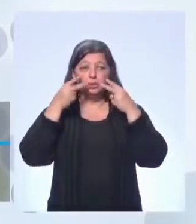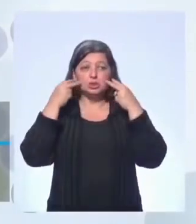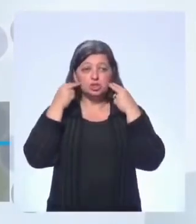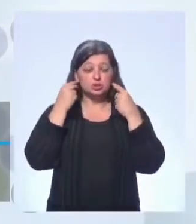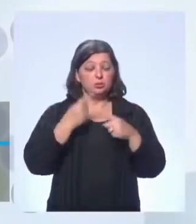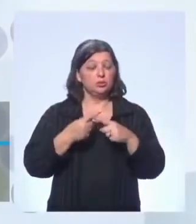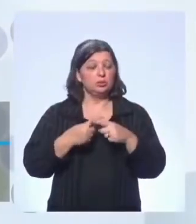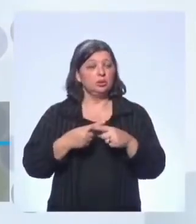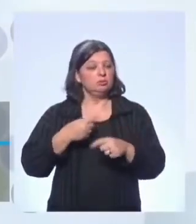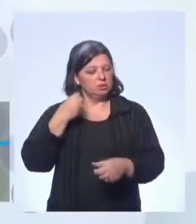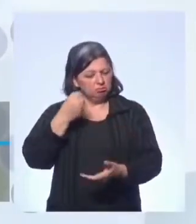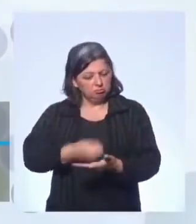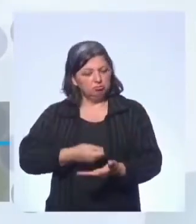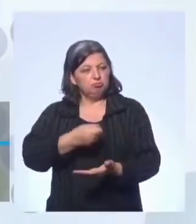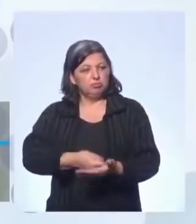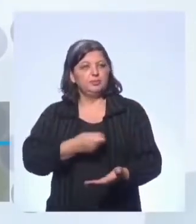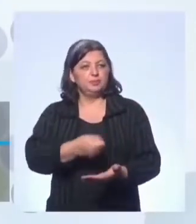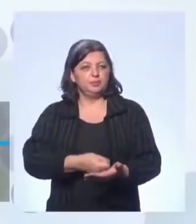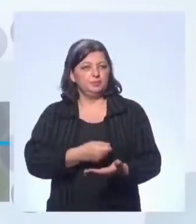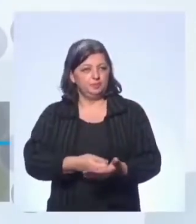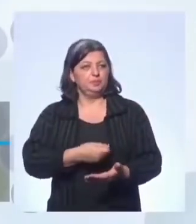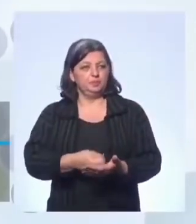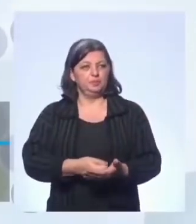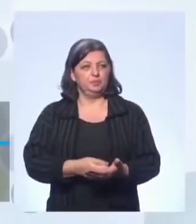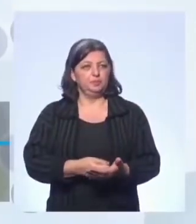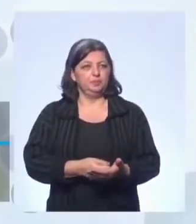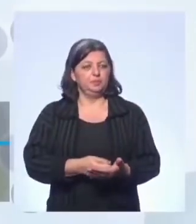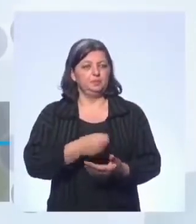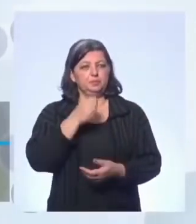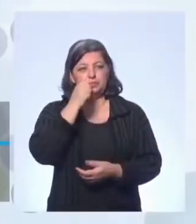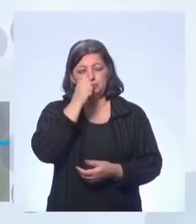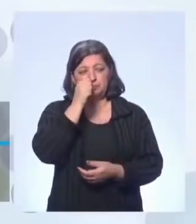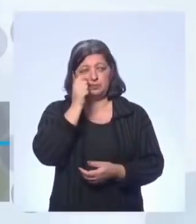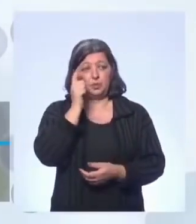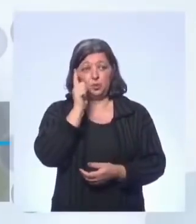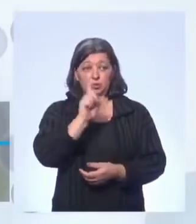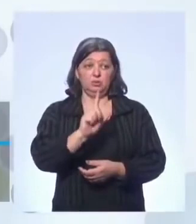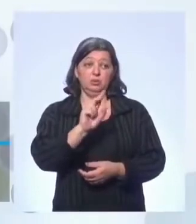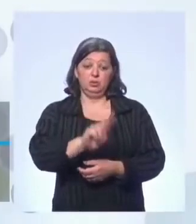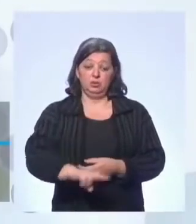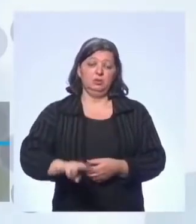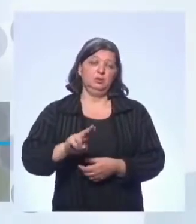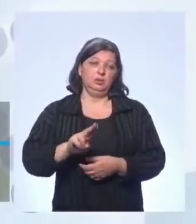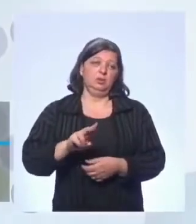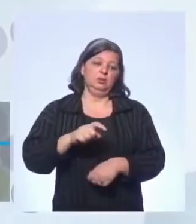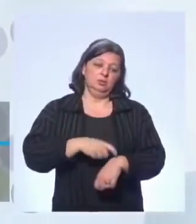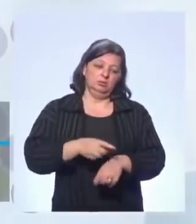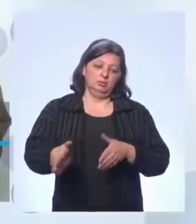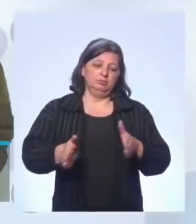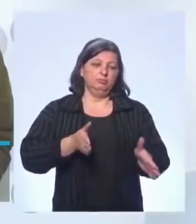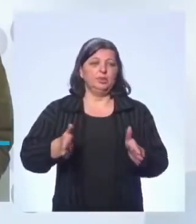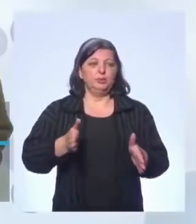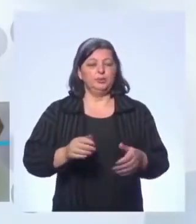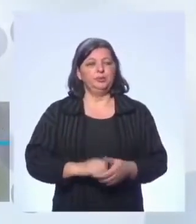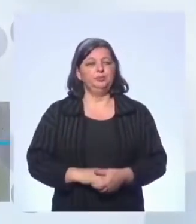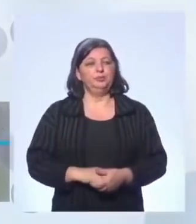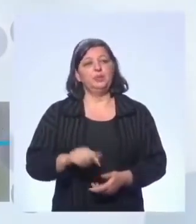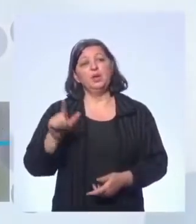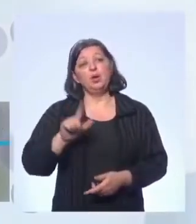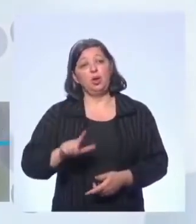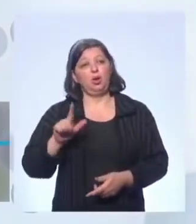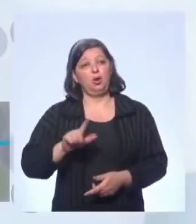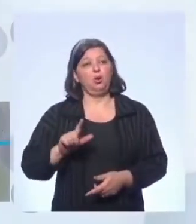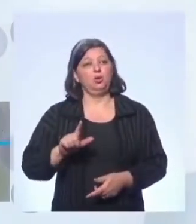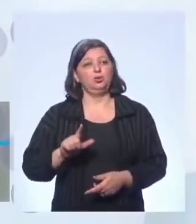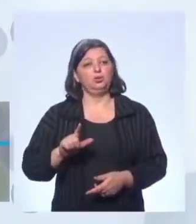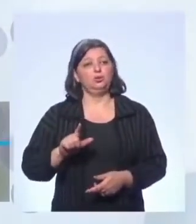todas as formas de resistência que eles poderiam utilizar naquele período. É claro que